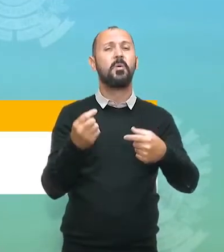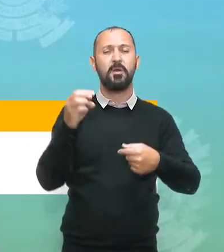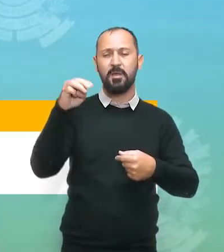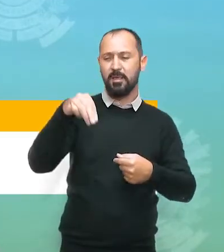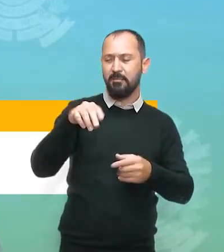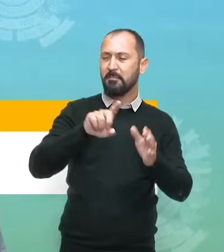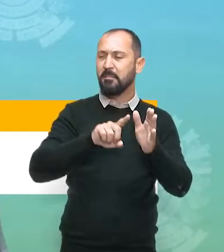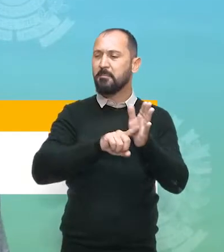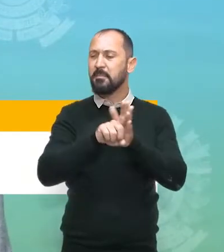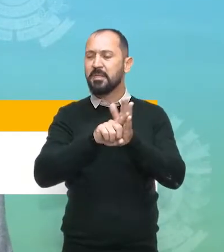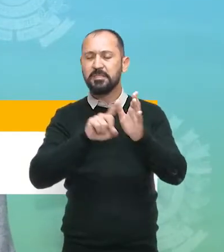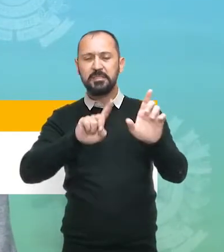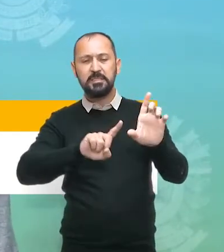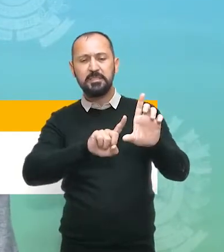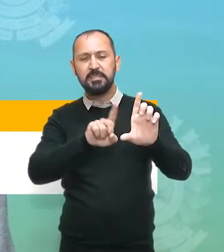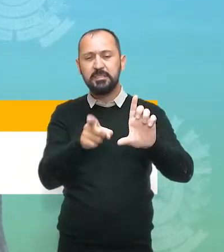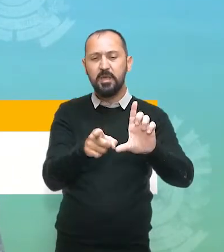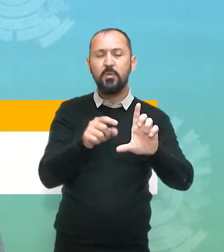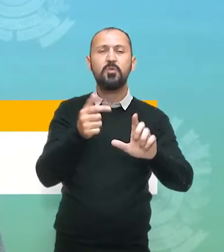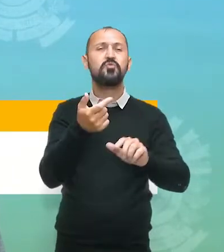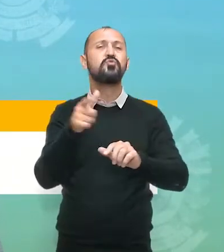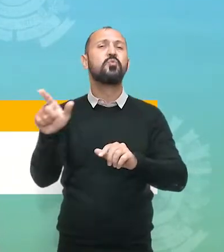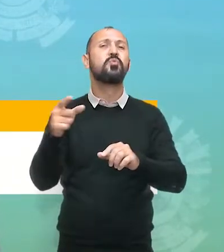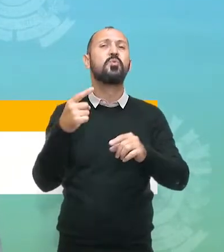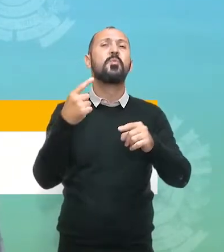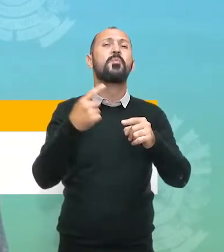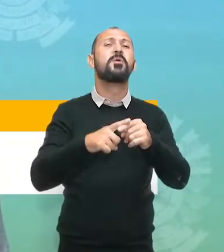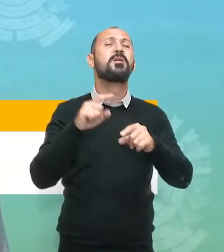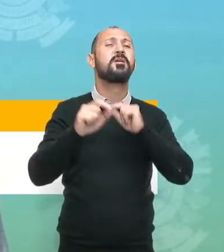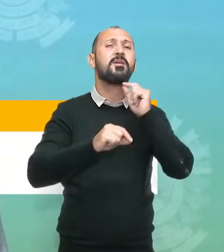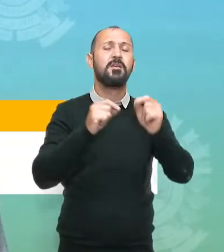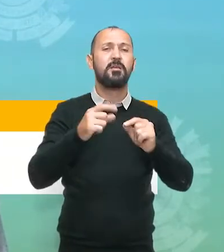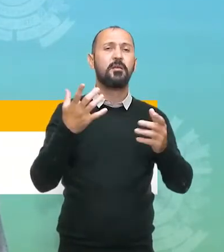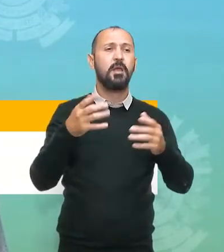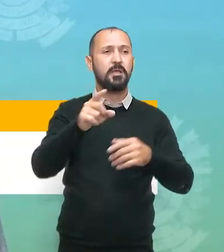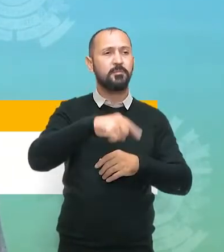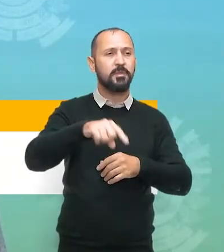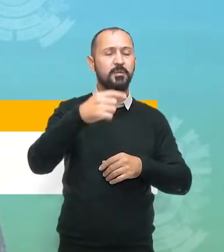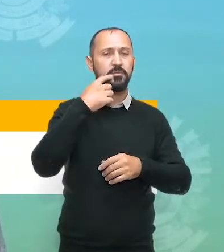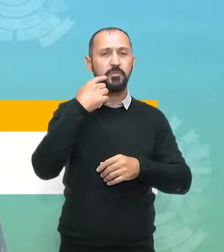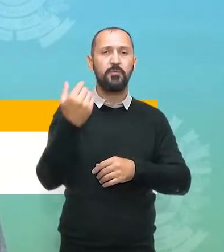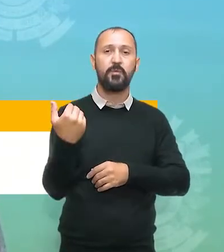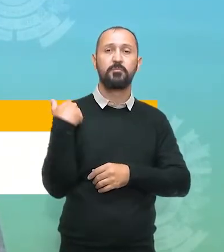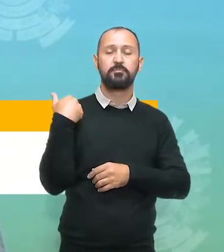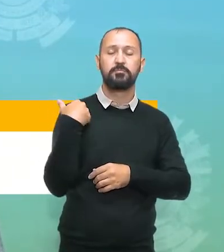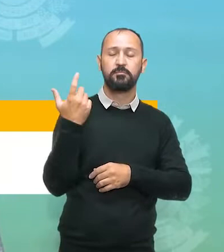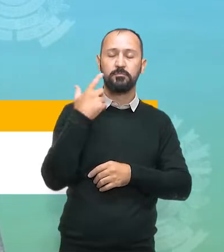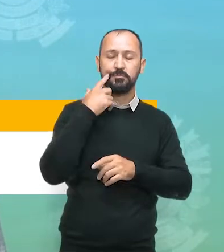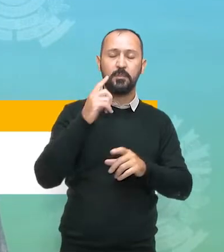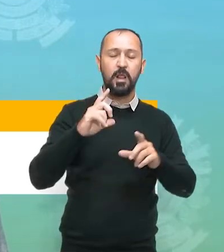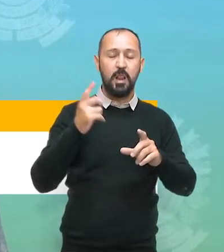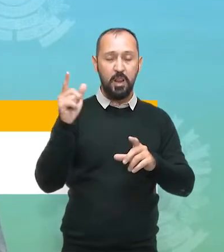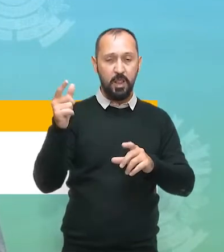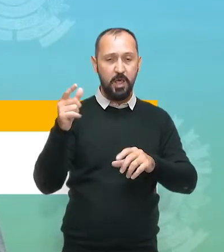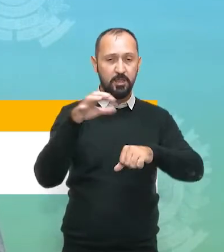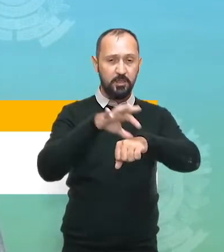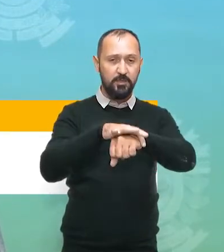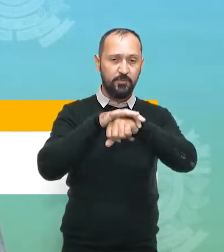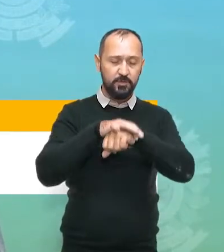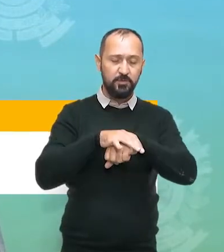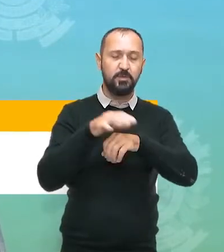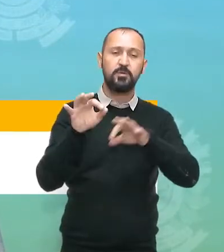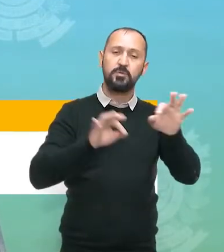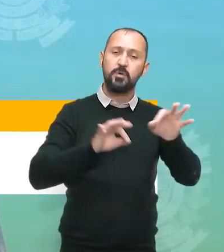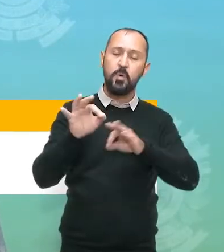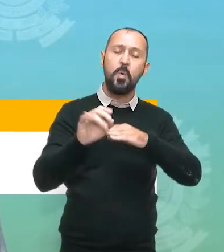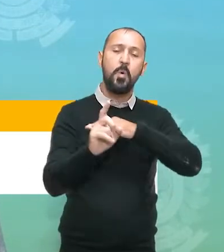saiu esse é medição ou se ama cobrança de outra natureza e isso leva muita gente a procurar a defensoria pública e Nós